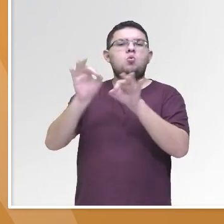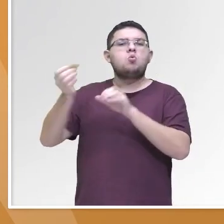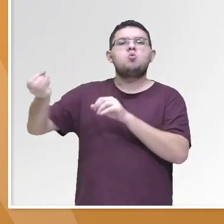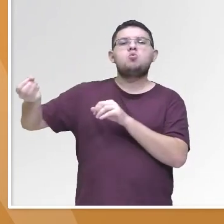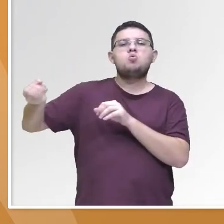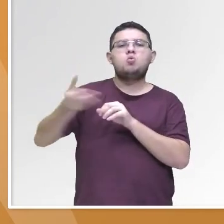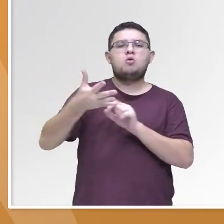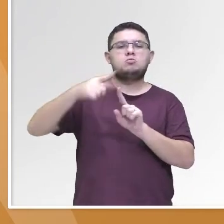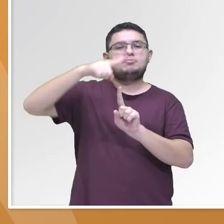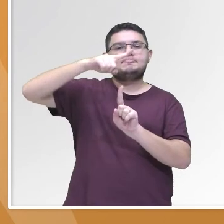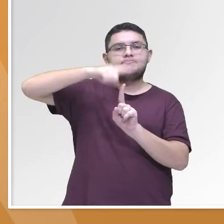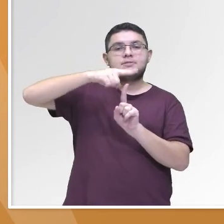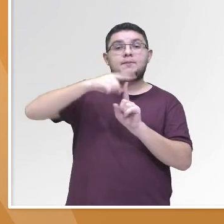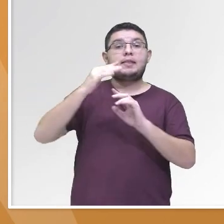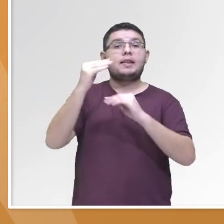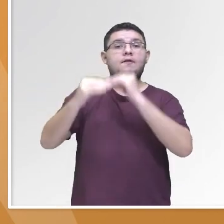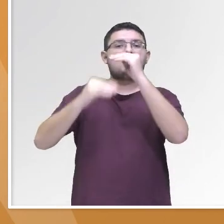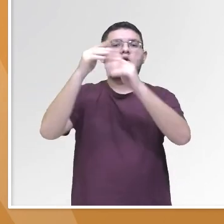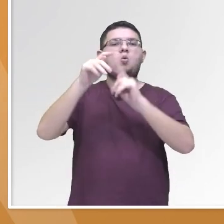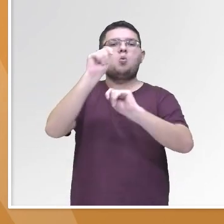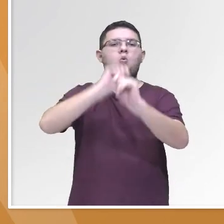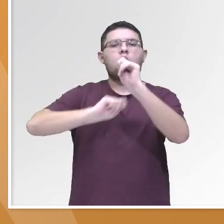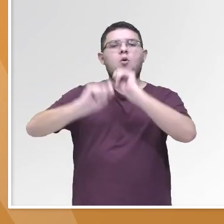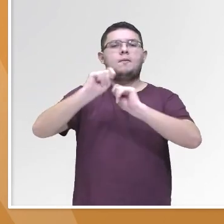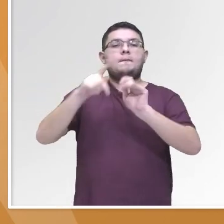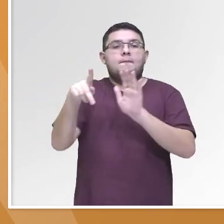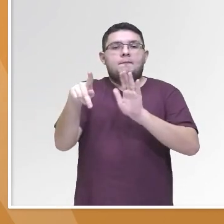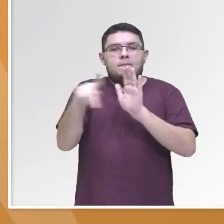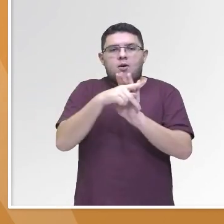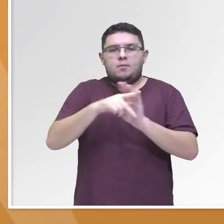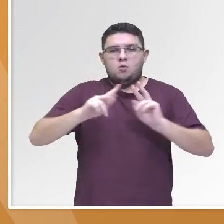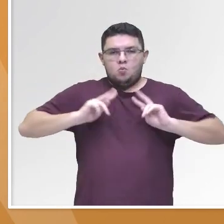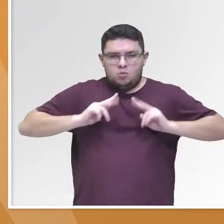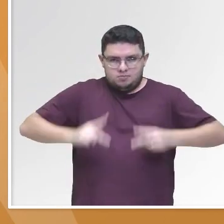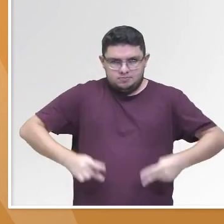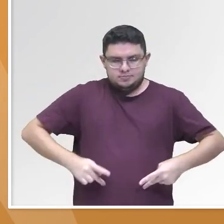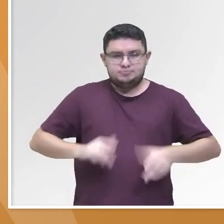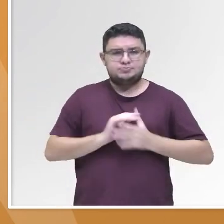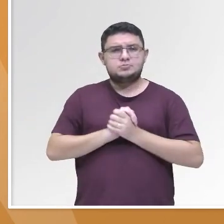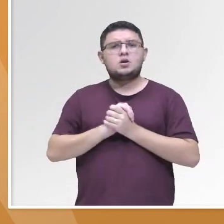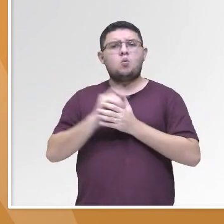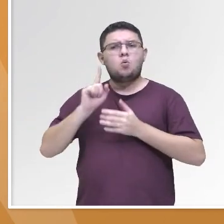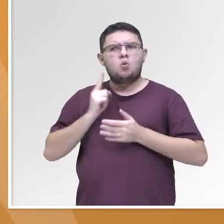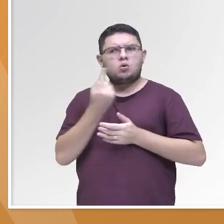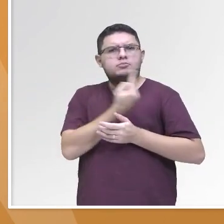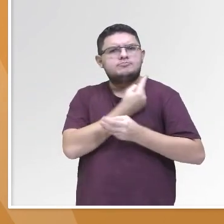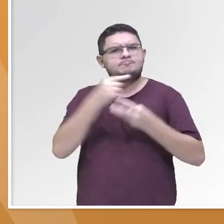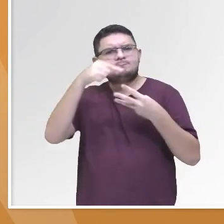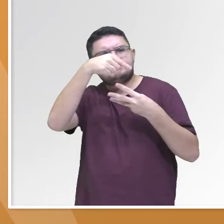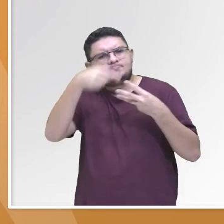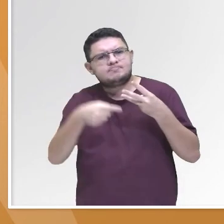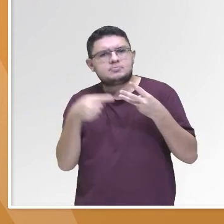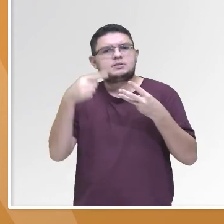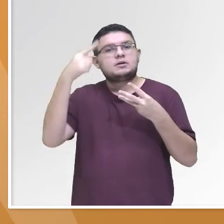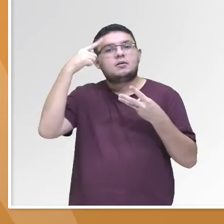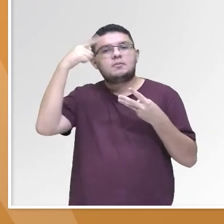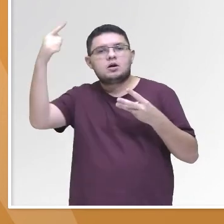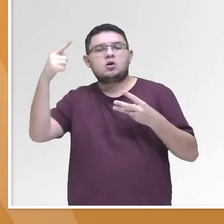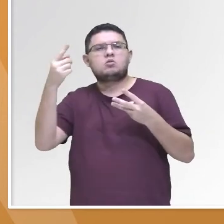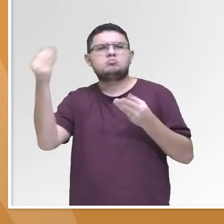econômico para a humanidade, né? Então, a gente precisa pensar em tudo isso, né, com ações